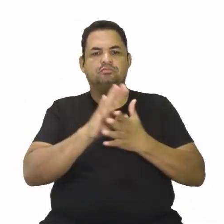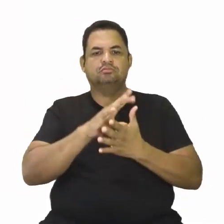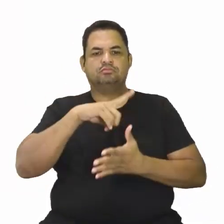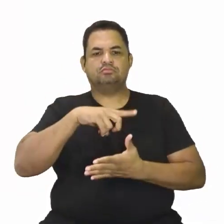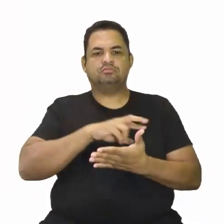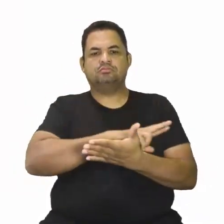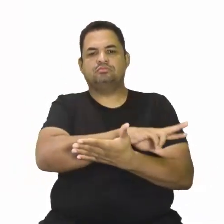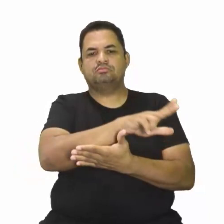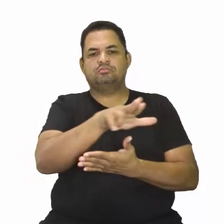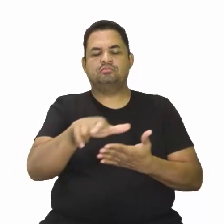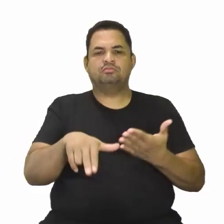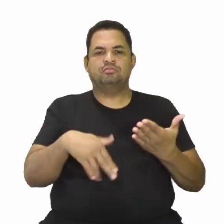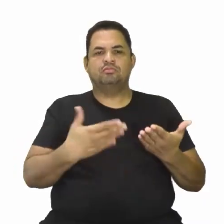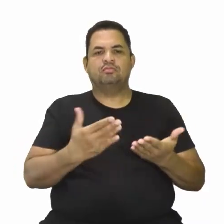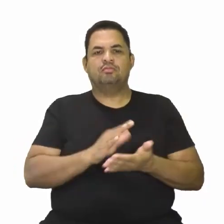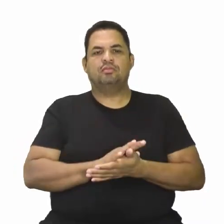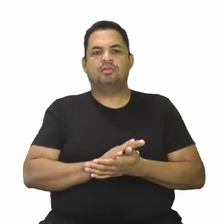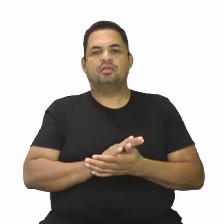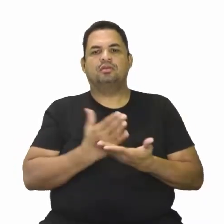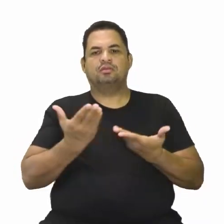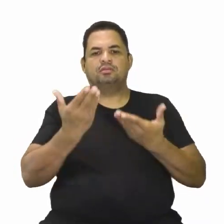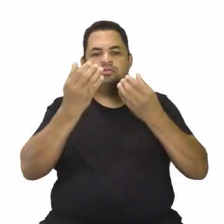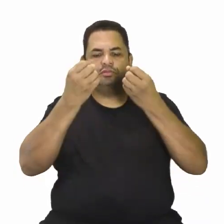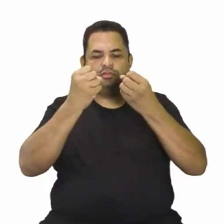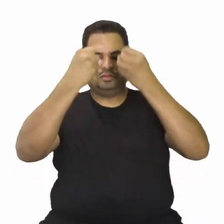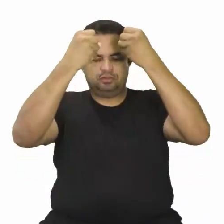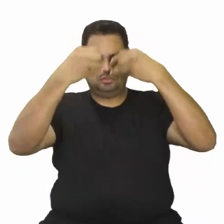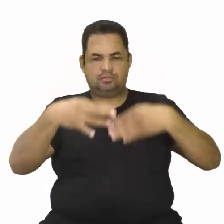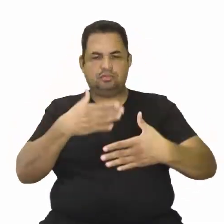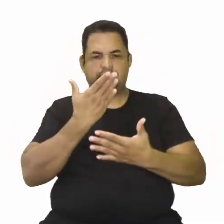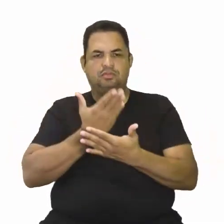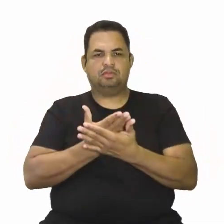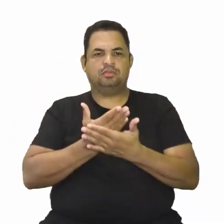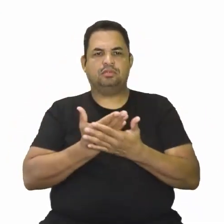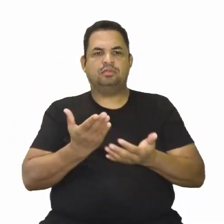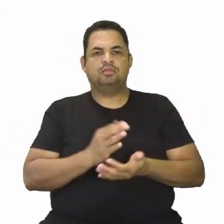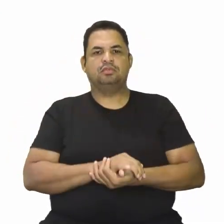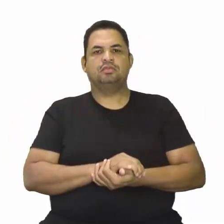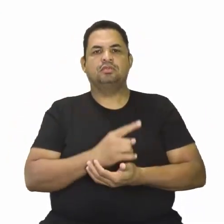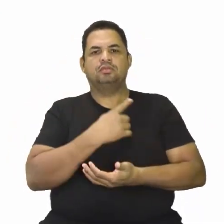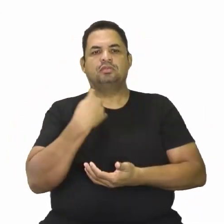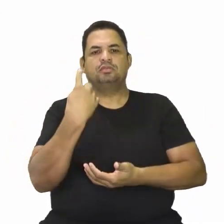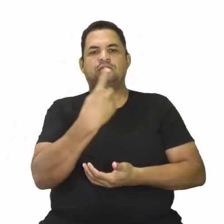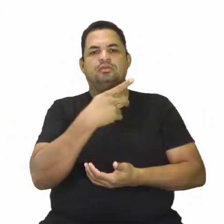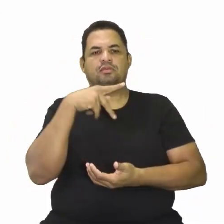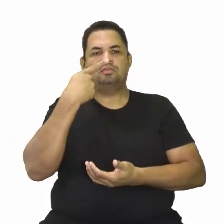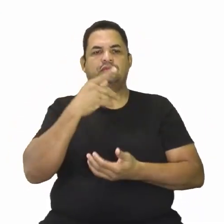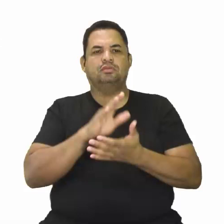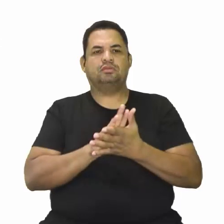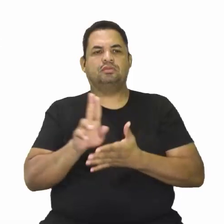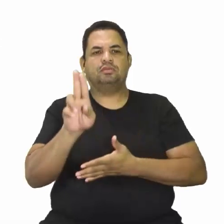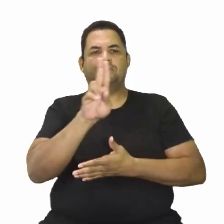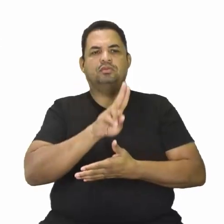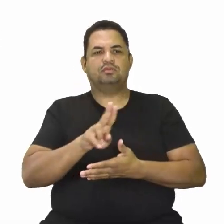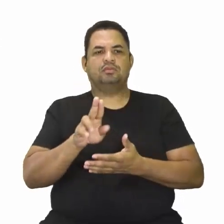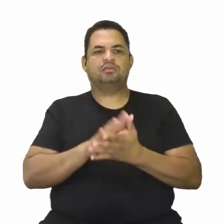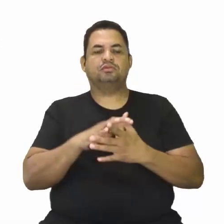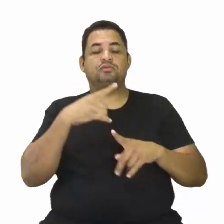temos várias situações que foram tratadas na nossa aula. Nós falamos também sobre o uso